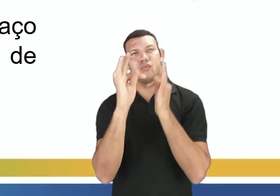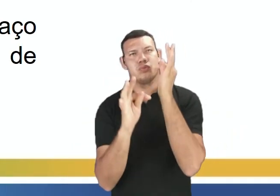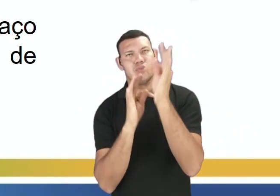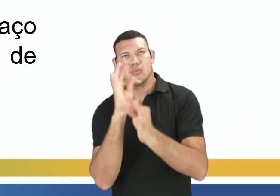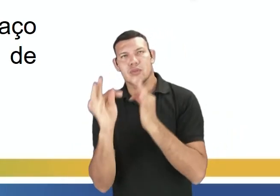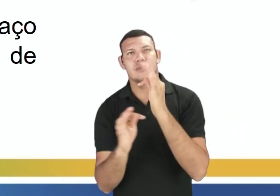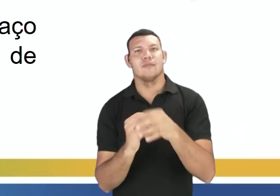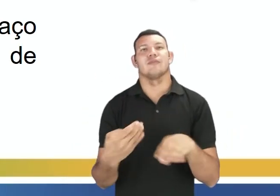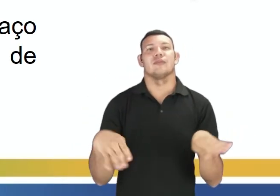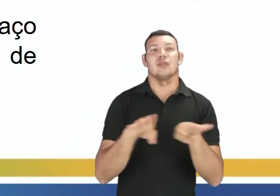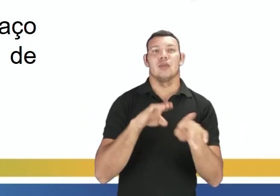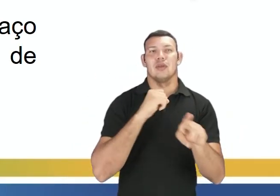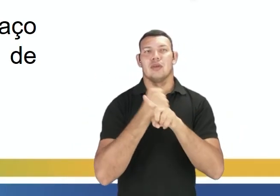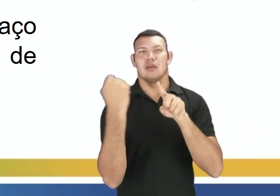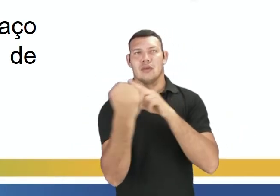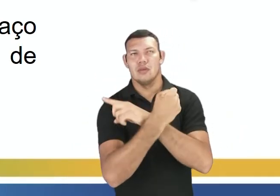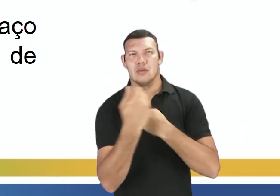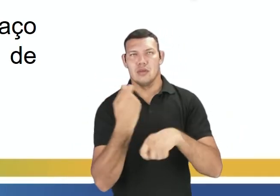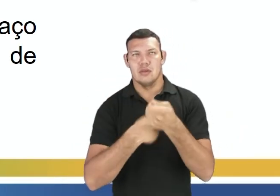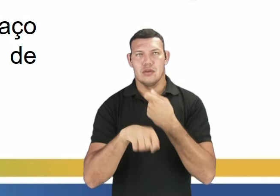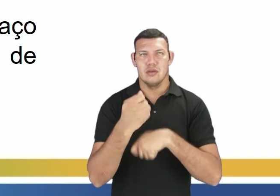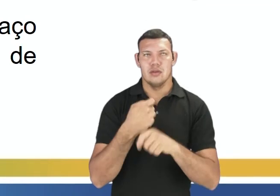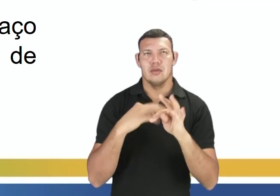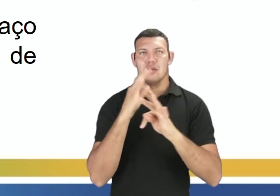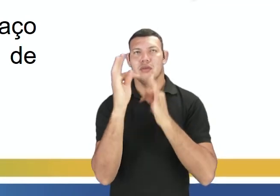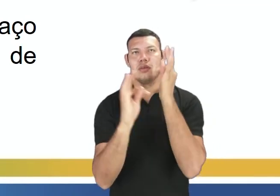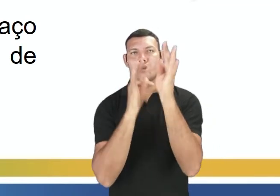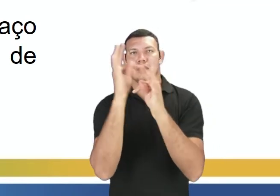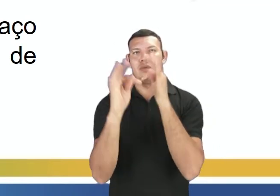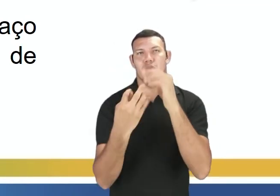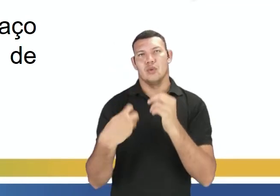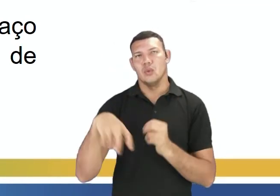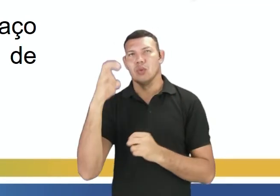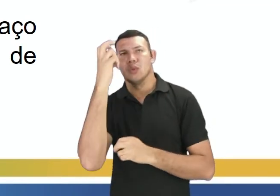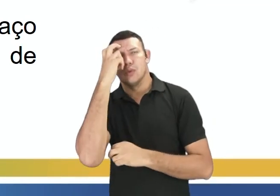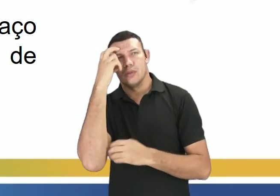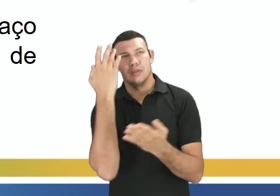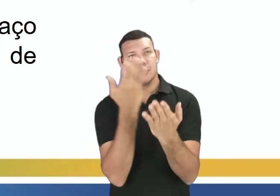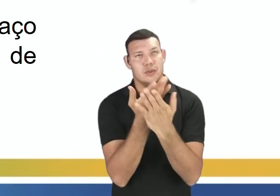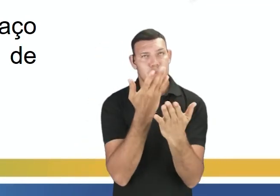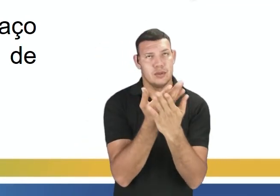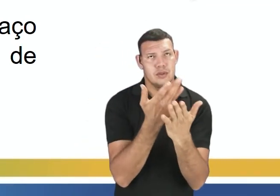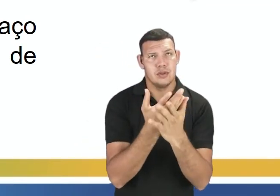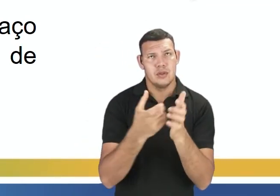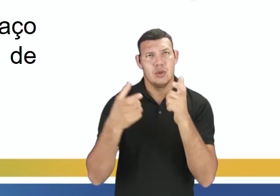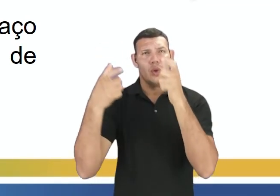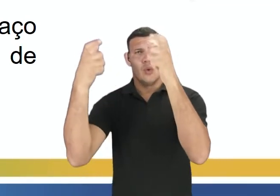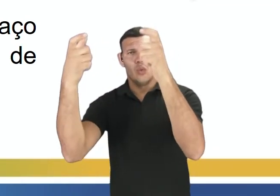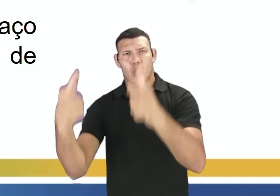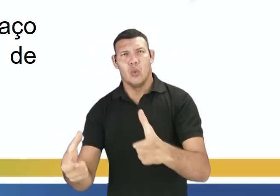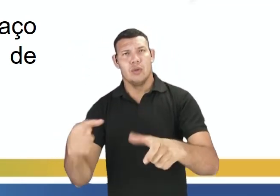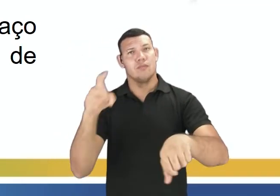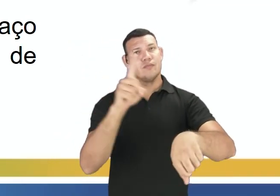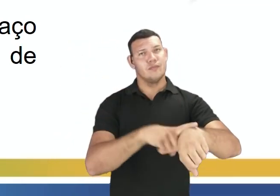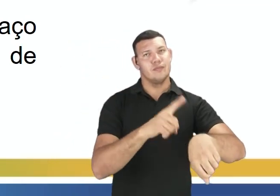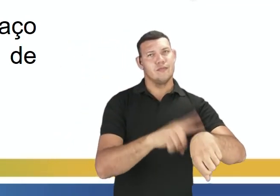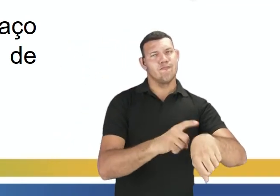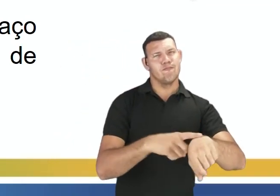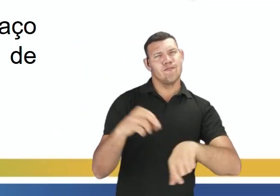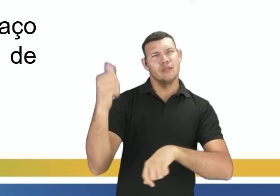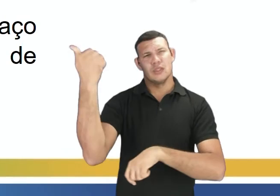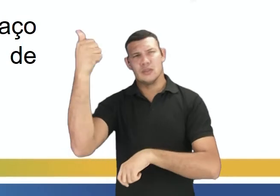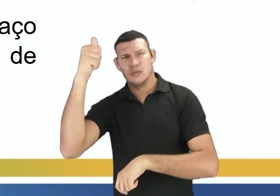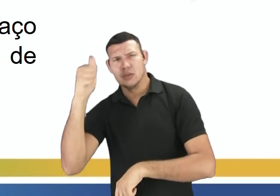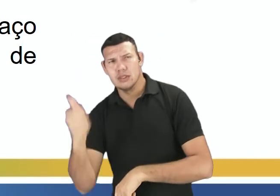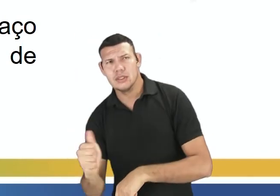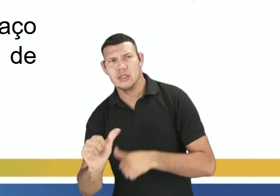sociais, econômicos, tecnológicos e culturais estudados na dimensão do tempo e do espaço. Ao analisar a representação da paisagem